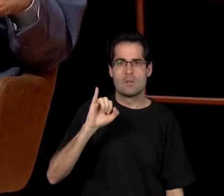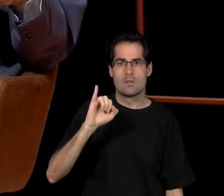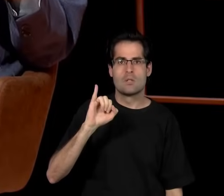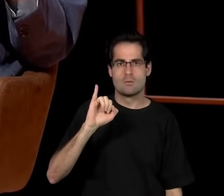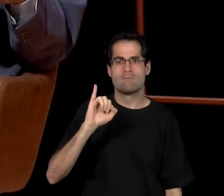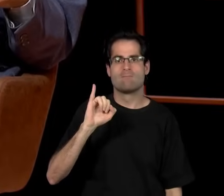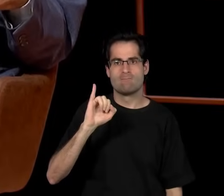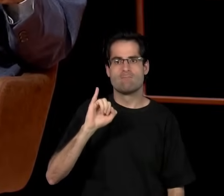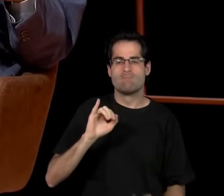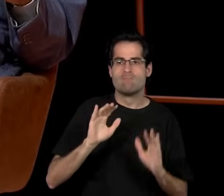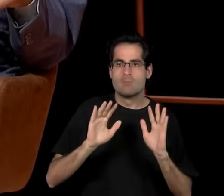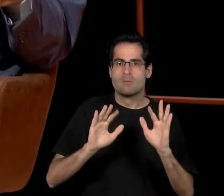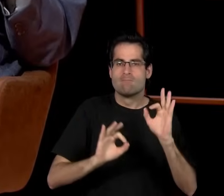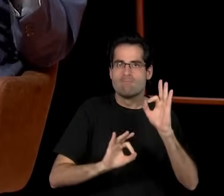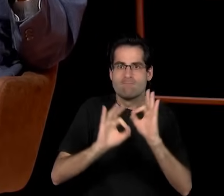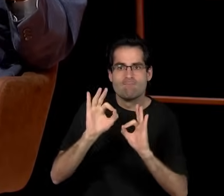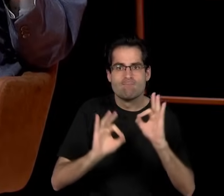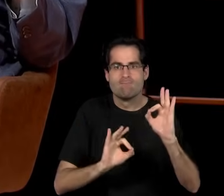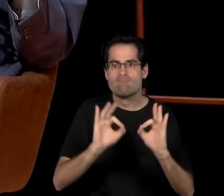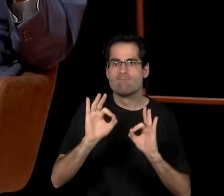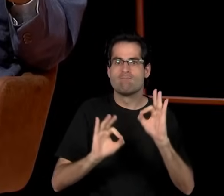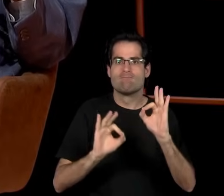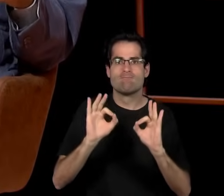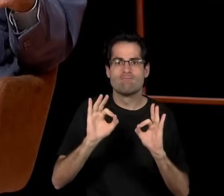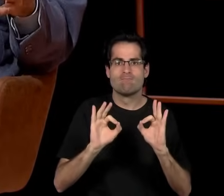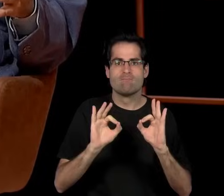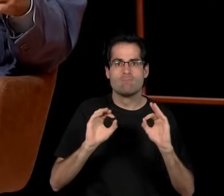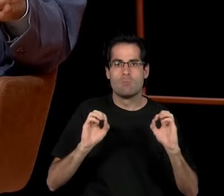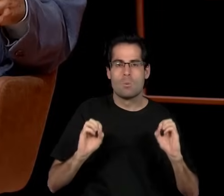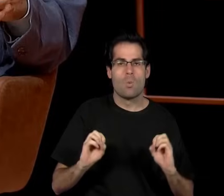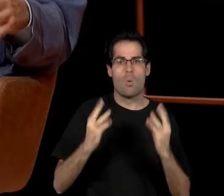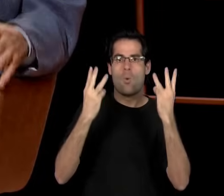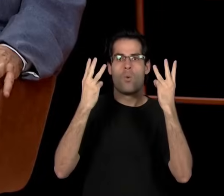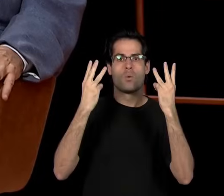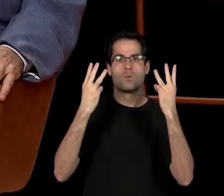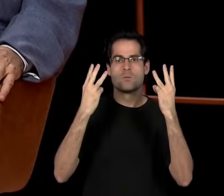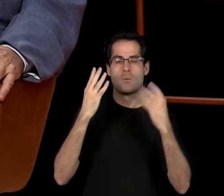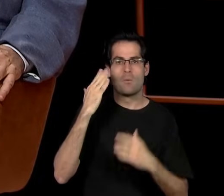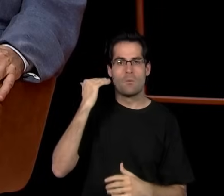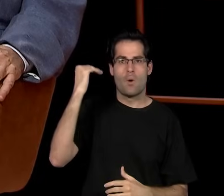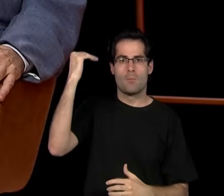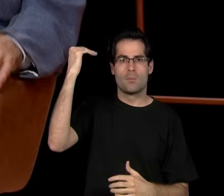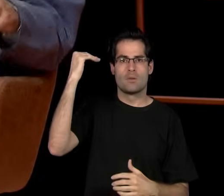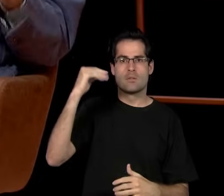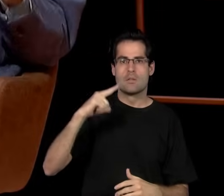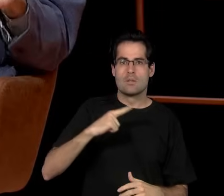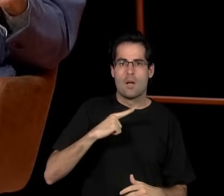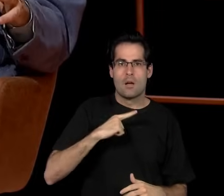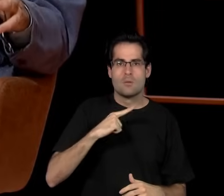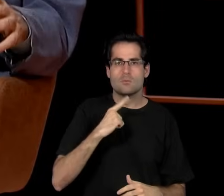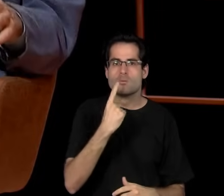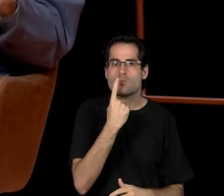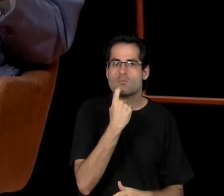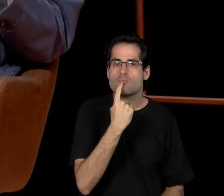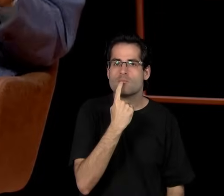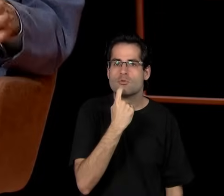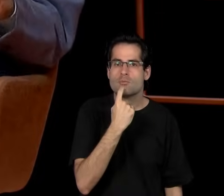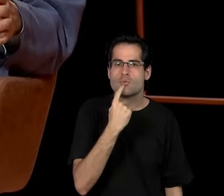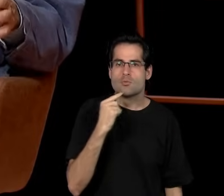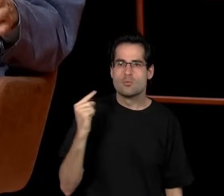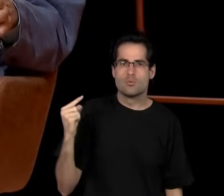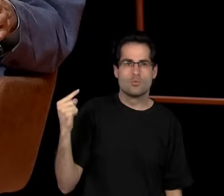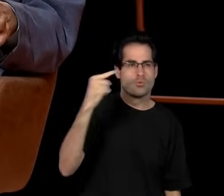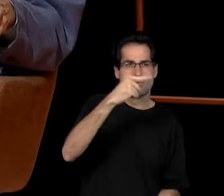espetáculo, até quando chegou no fim, quando eu trouxe o raio laser para o show, aí eu falei, Ney, agora a gente precisa de uma